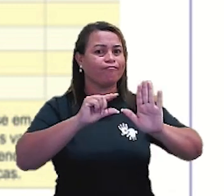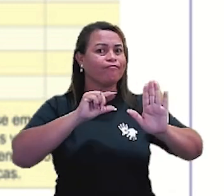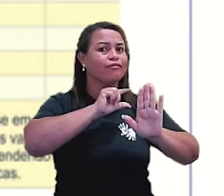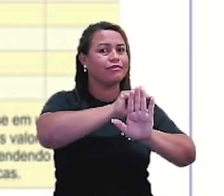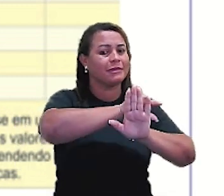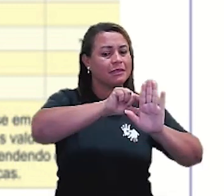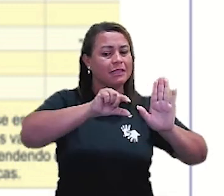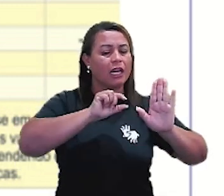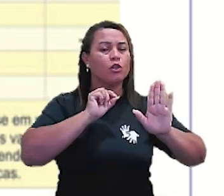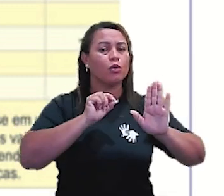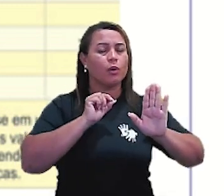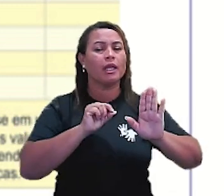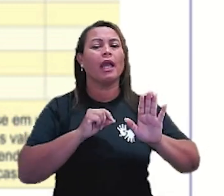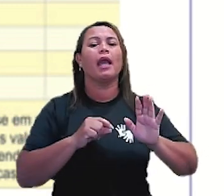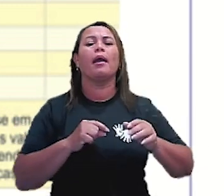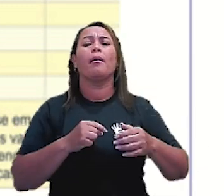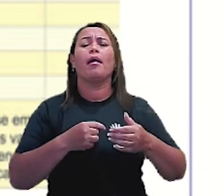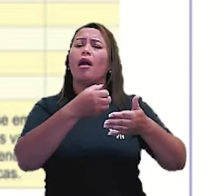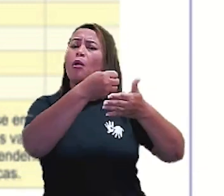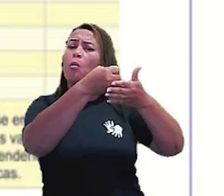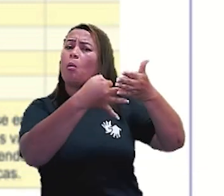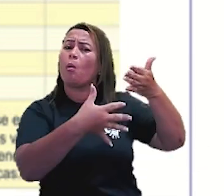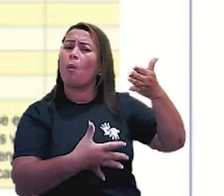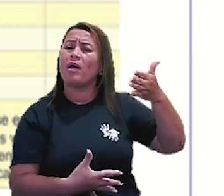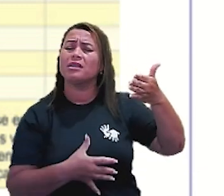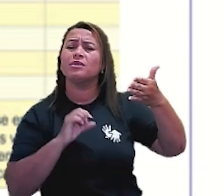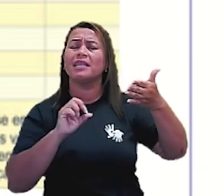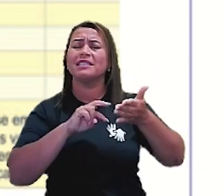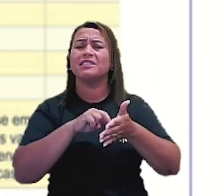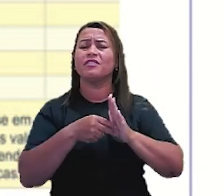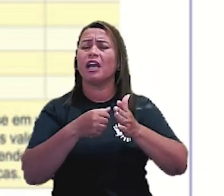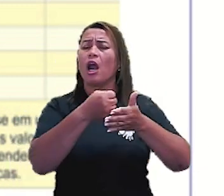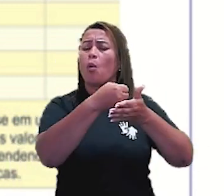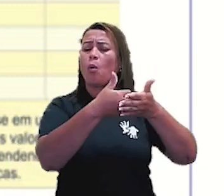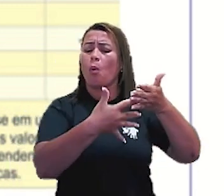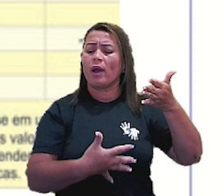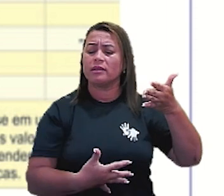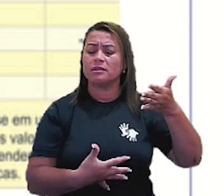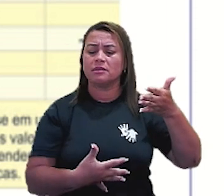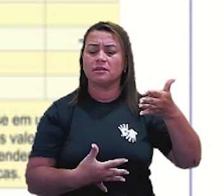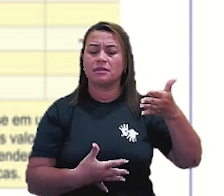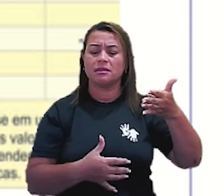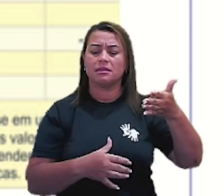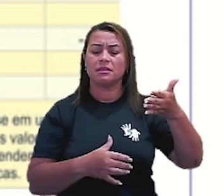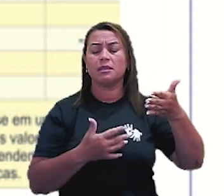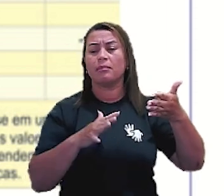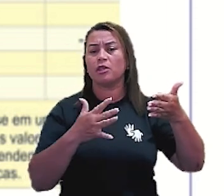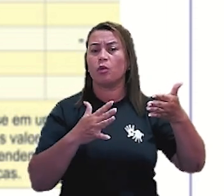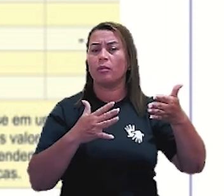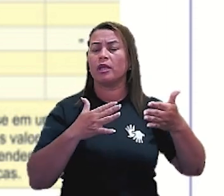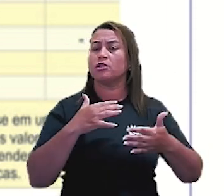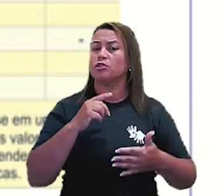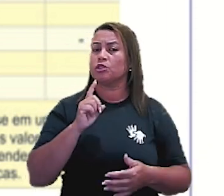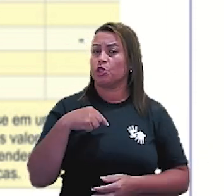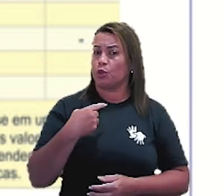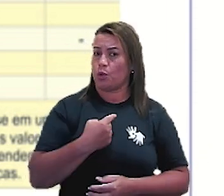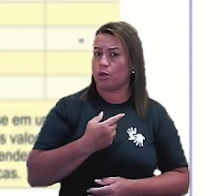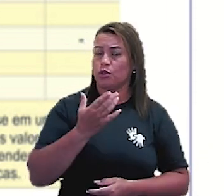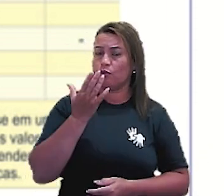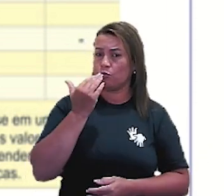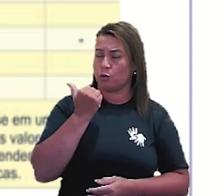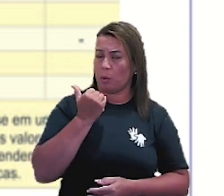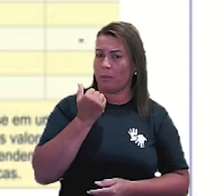nutricional? A gente encontra a porção, né? O que seria essa porção? Seria a quantidade média que nós, consumidores,